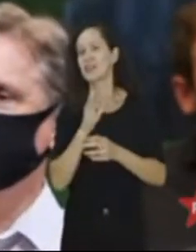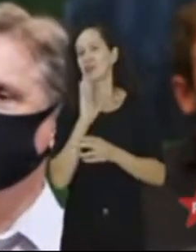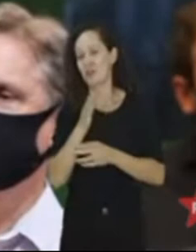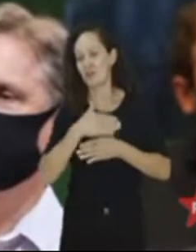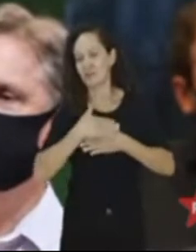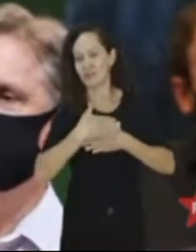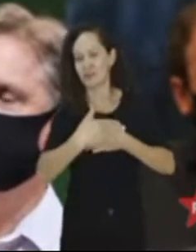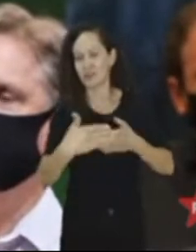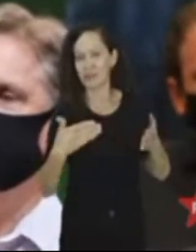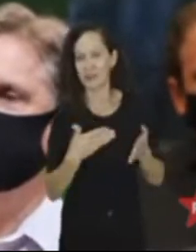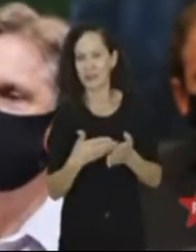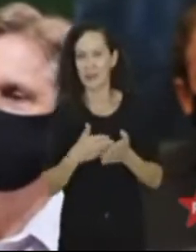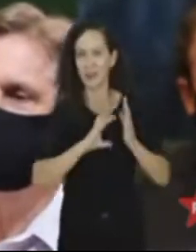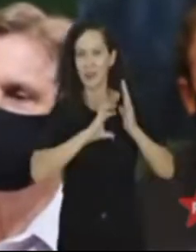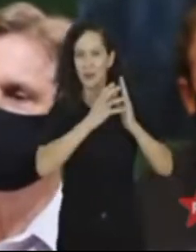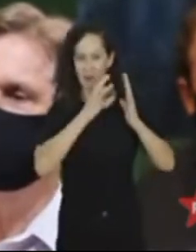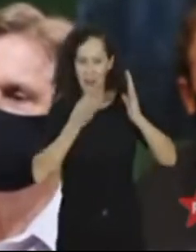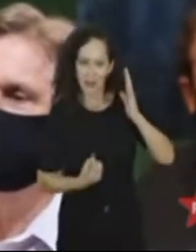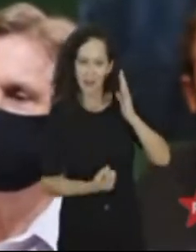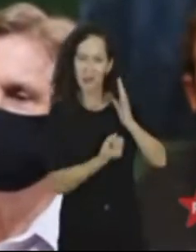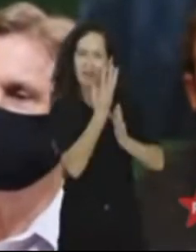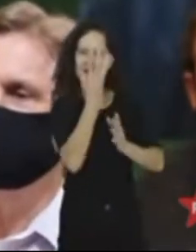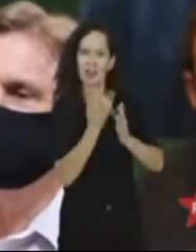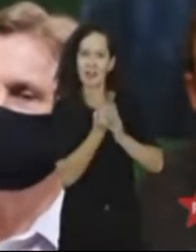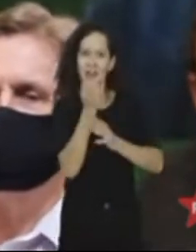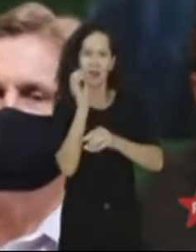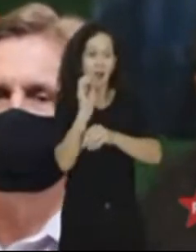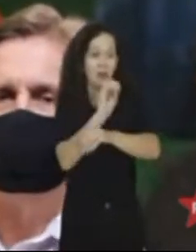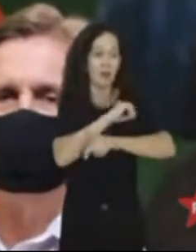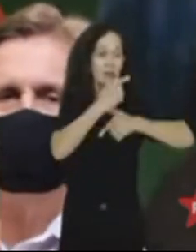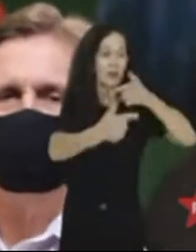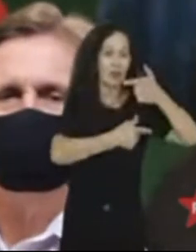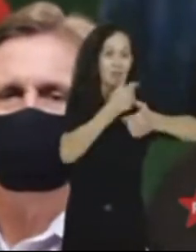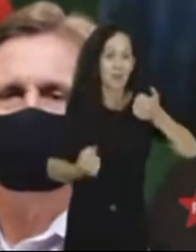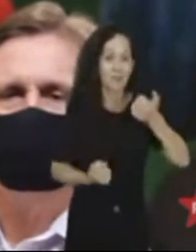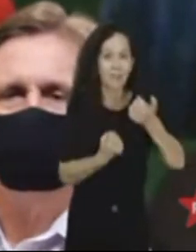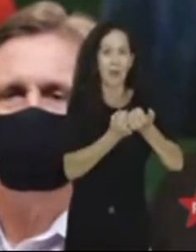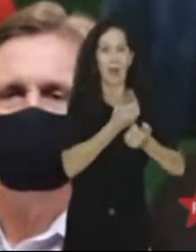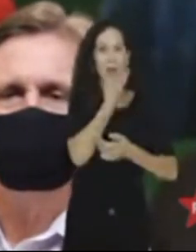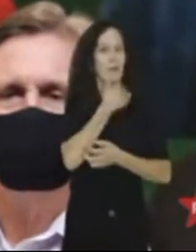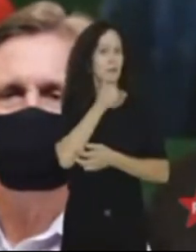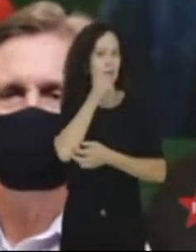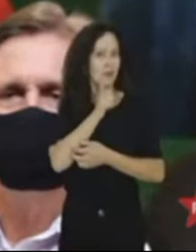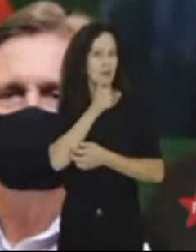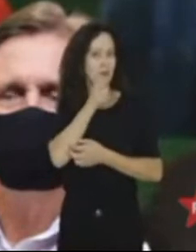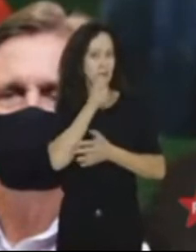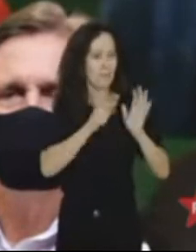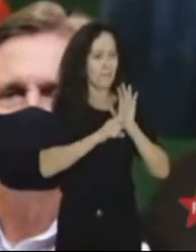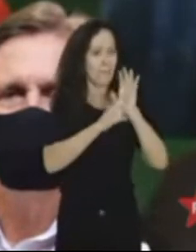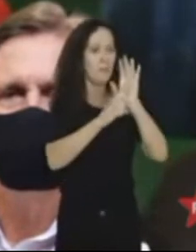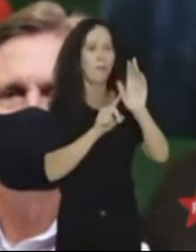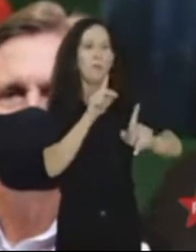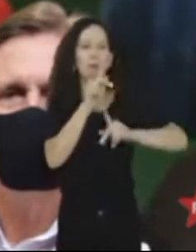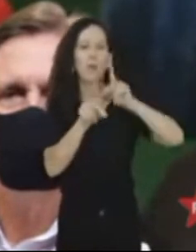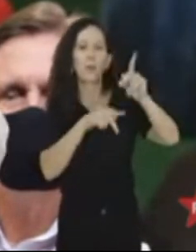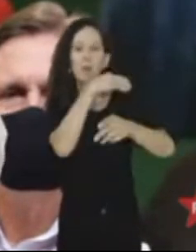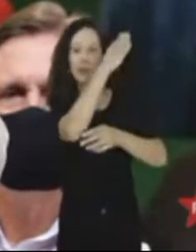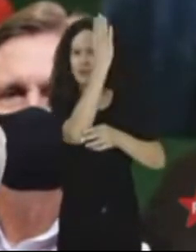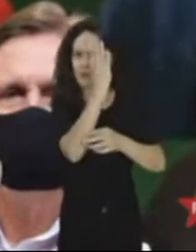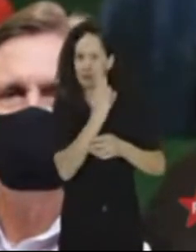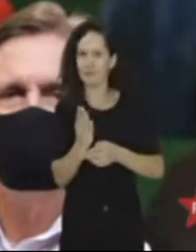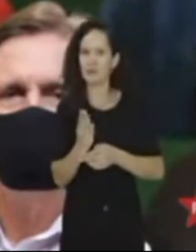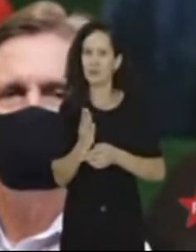que nasceu para defender os trabalhadores e trabalhadoras, para defender o povo brasileiro. Ele é